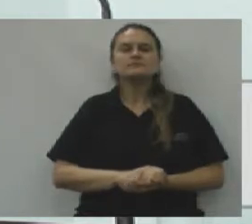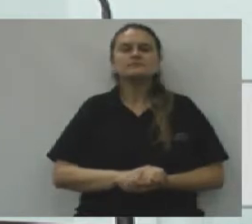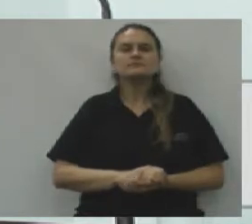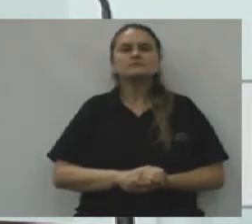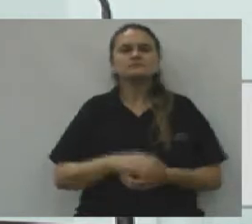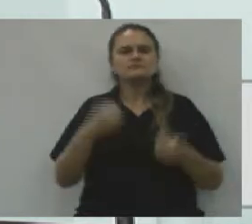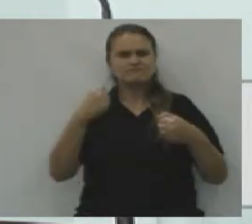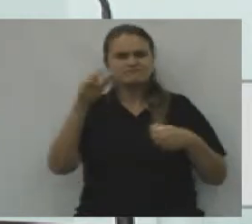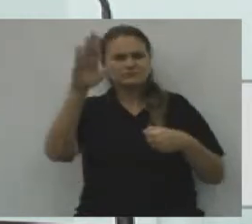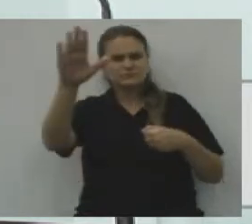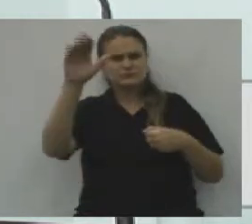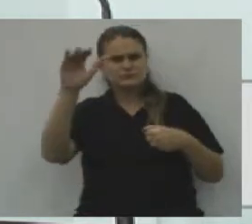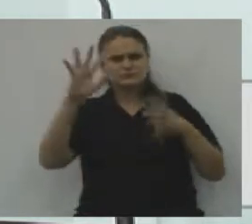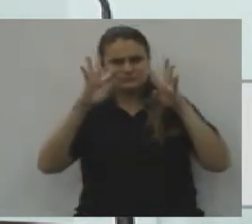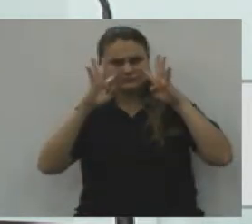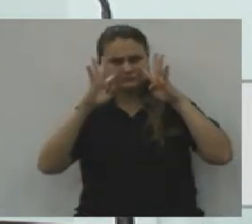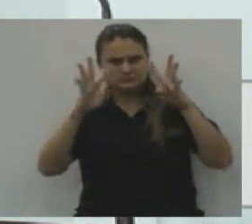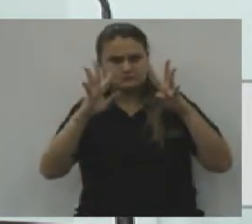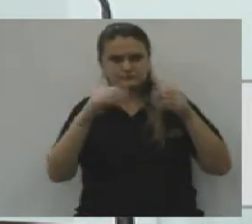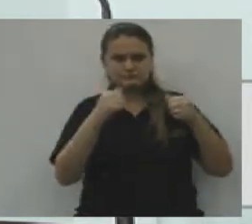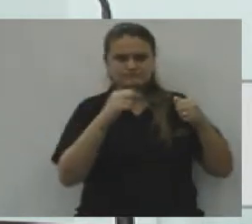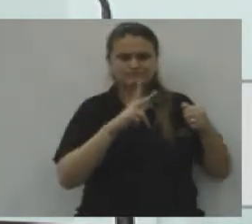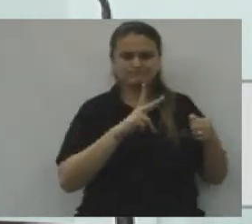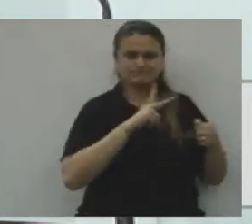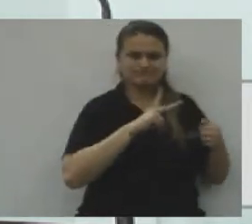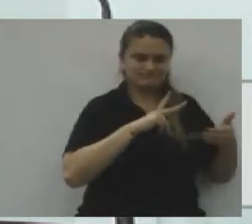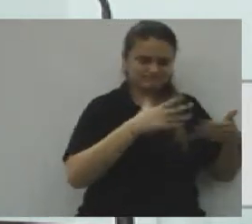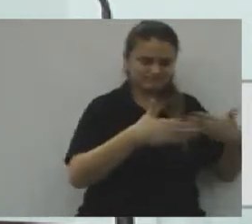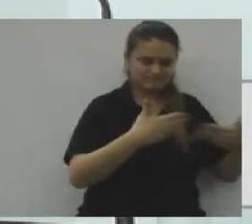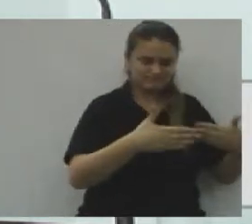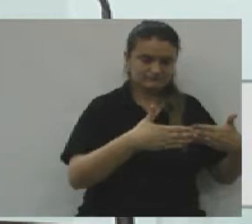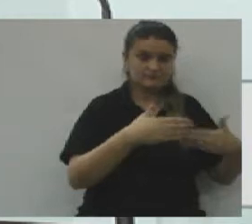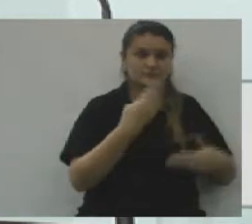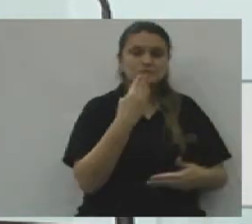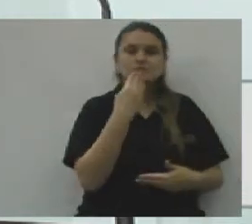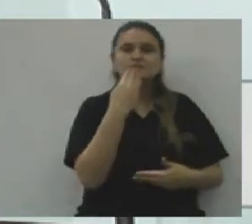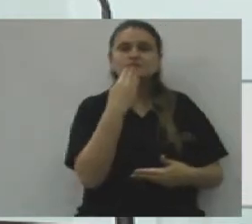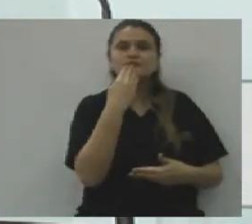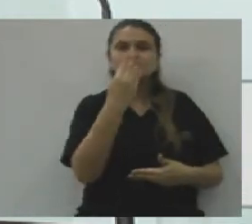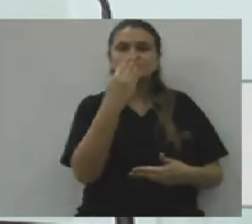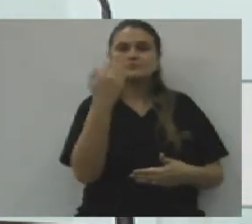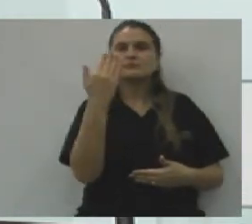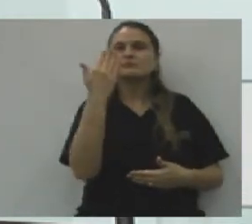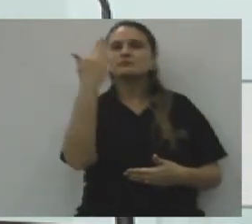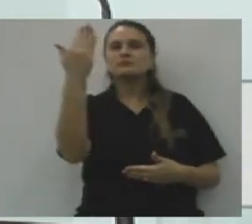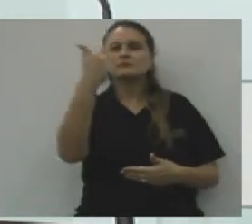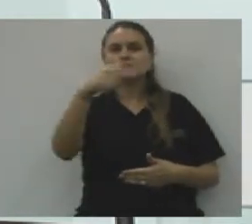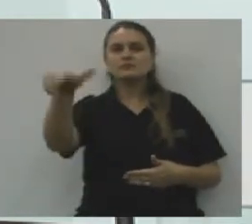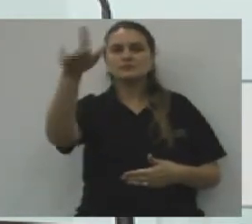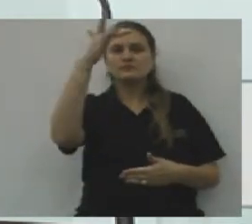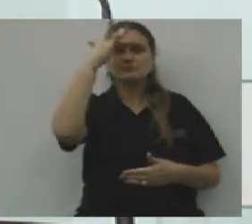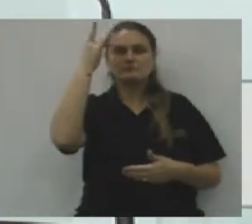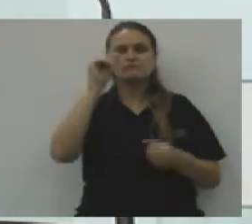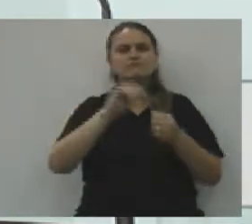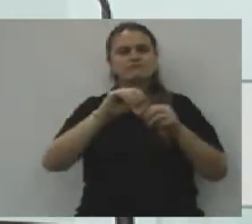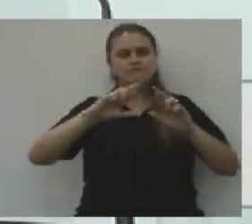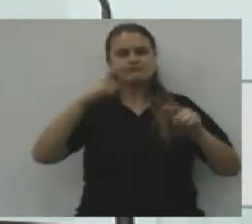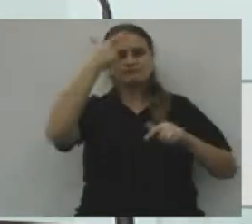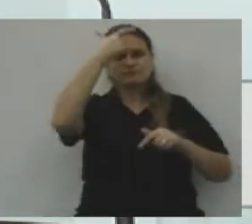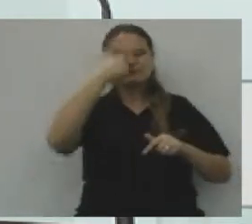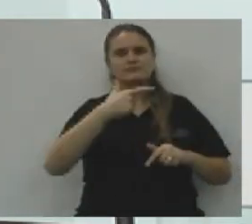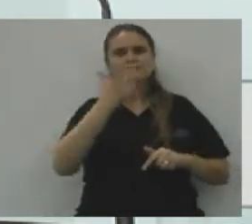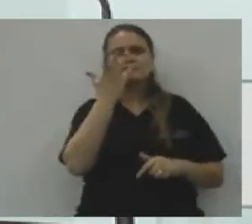chamar atenção em particular e em elogio em público. Isso faz a diferença na vida